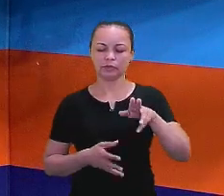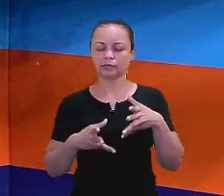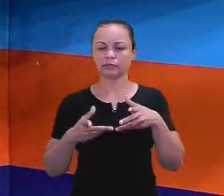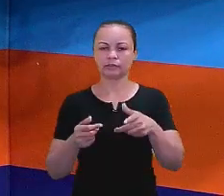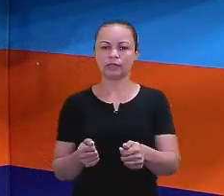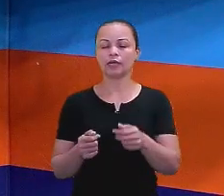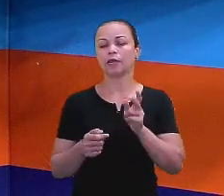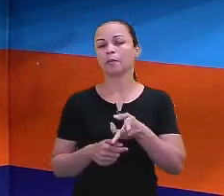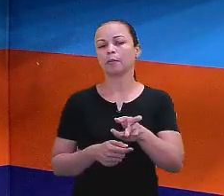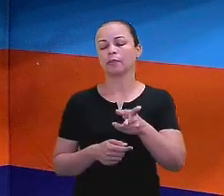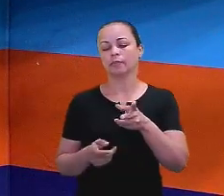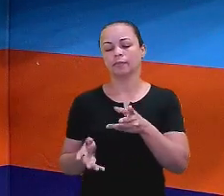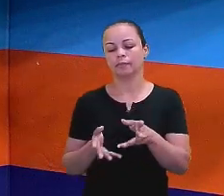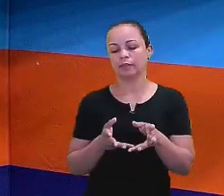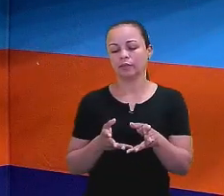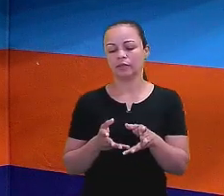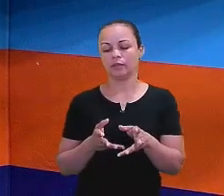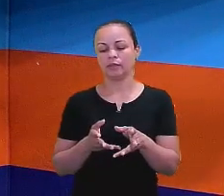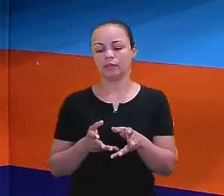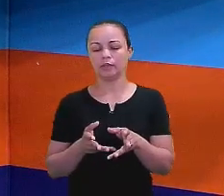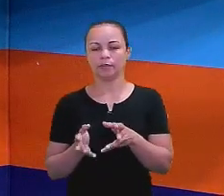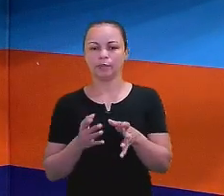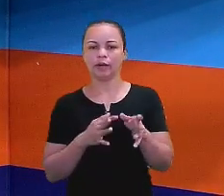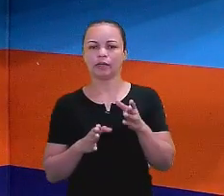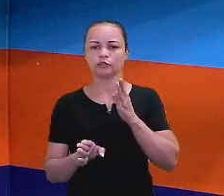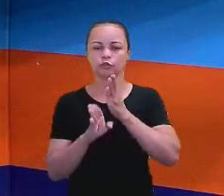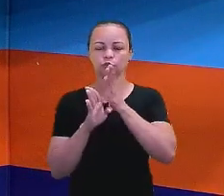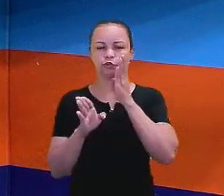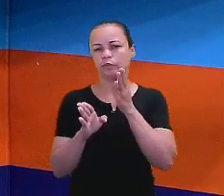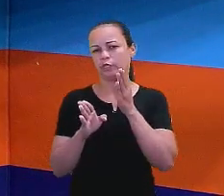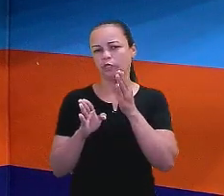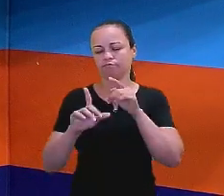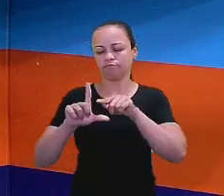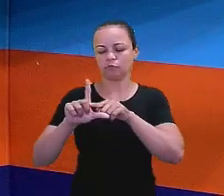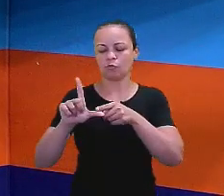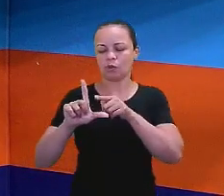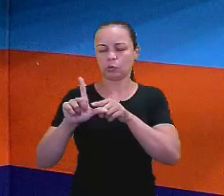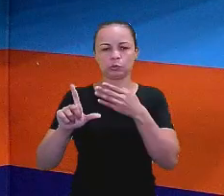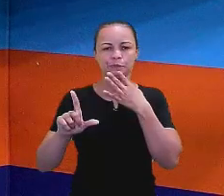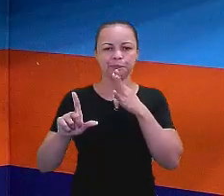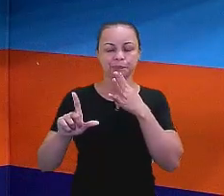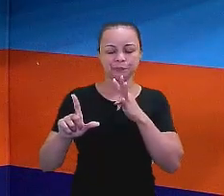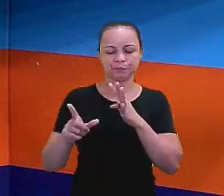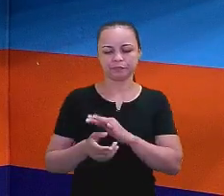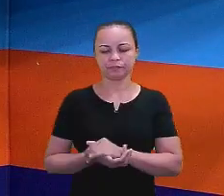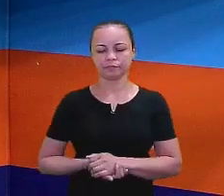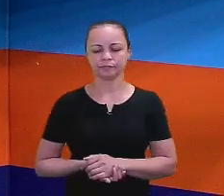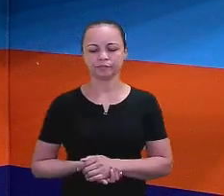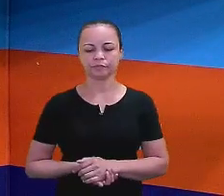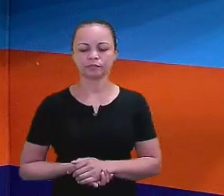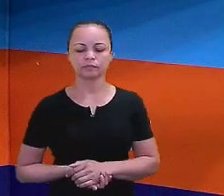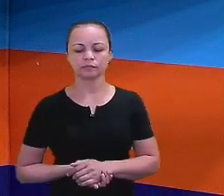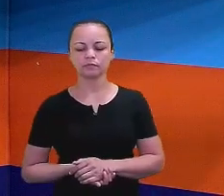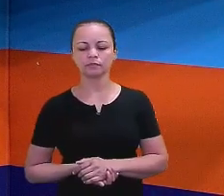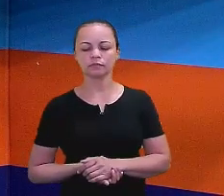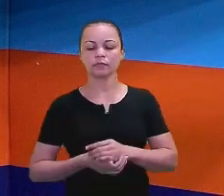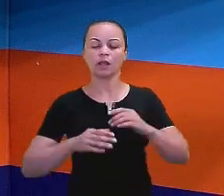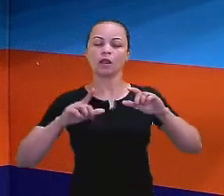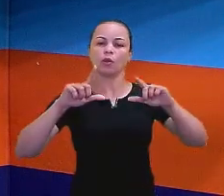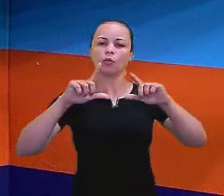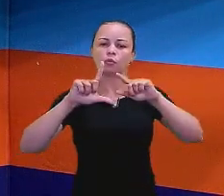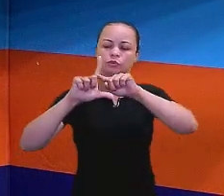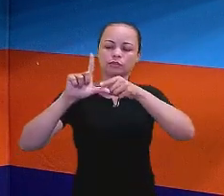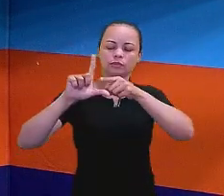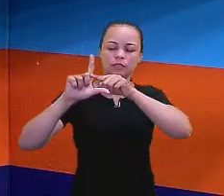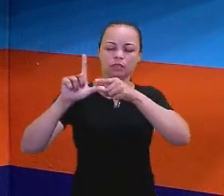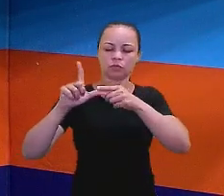para descobrir um ângulo que a gente não sabe a medida dele. Então, vamos lá. Sabendo que os ângulos